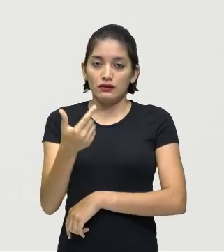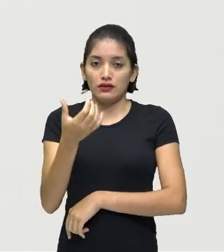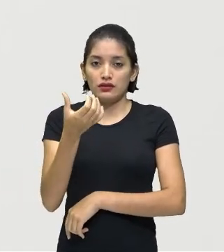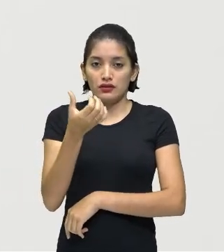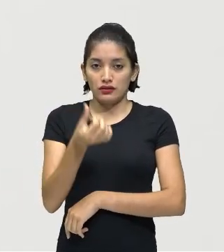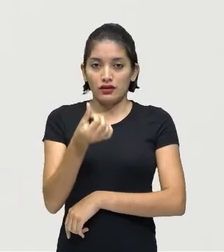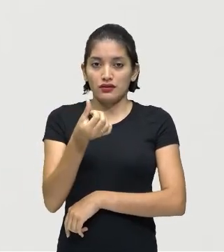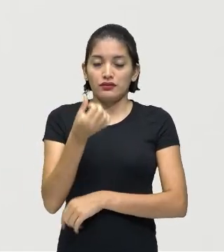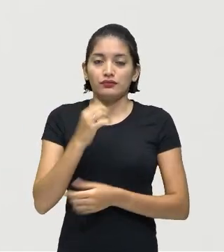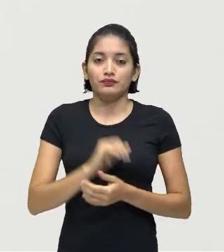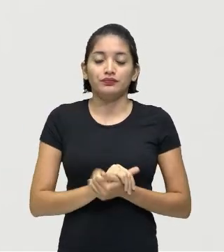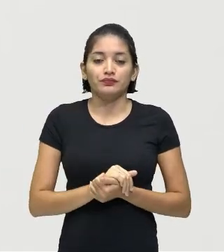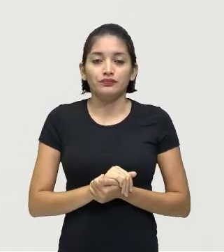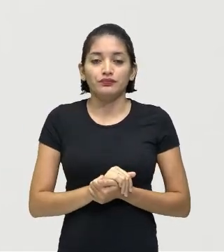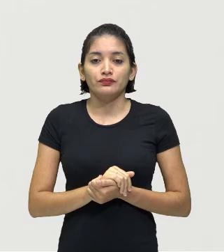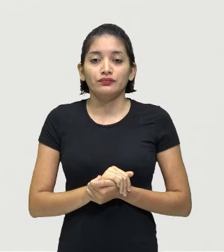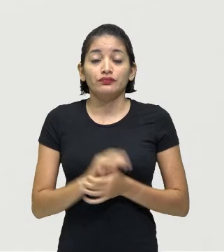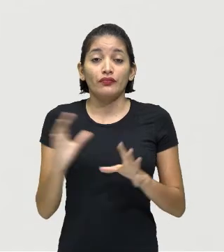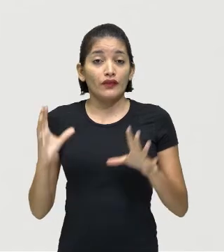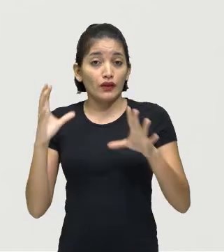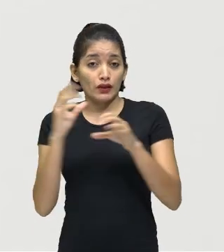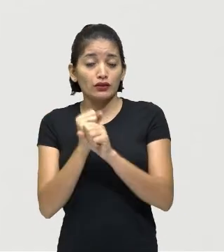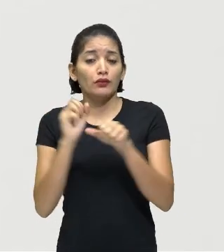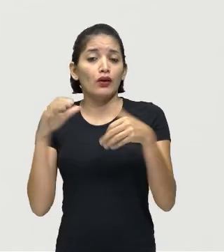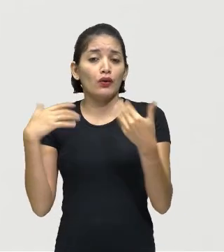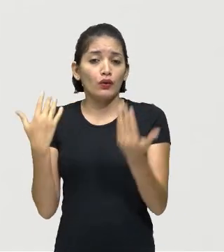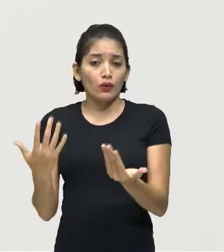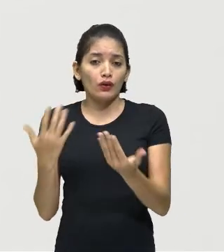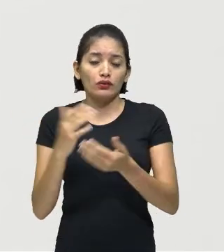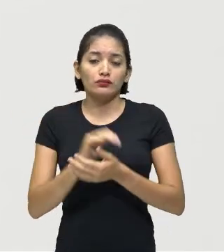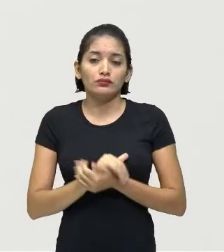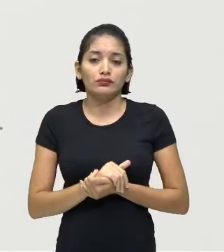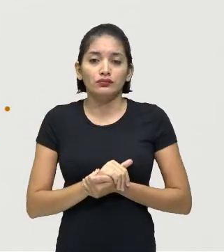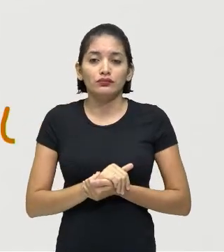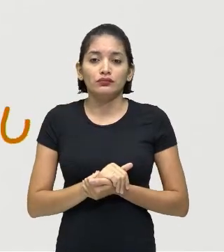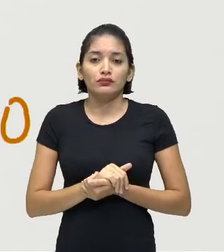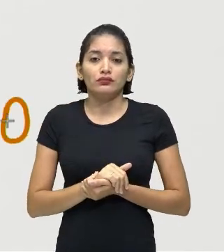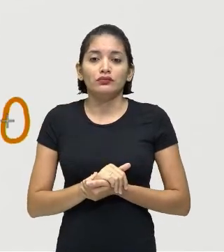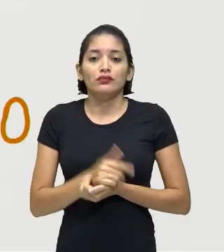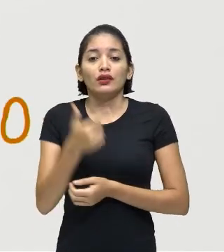126. Realizando aqui essa soma, eu vou encontrar